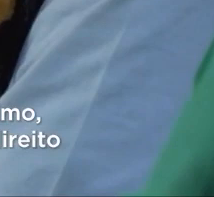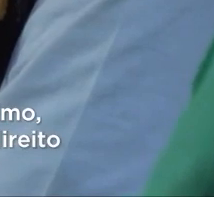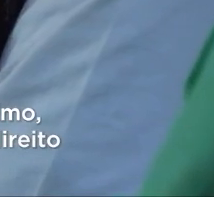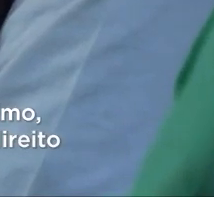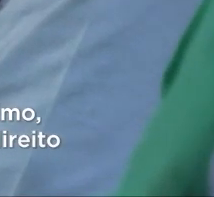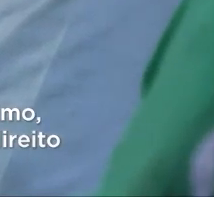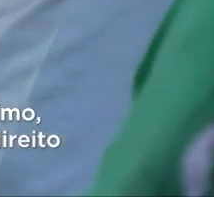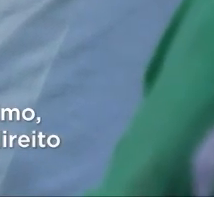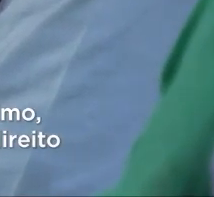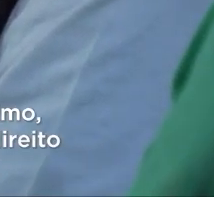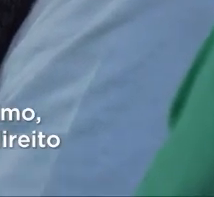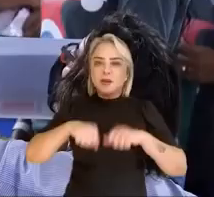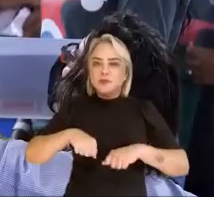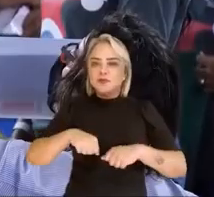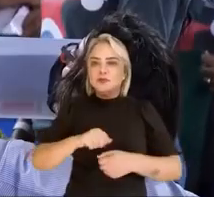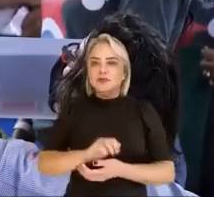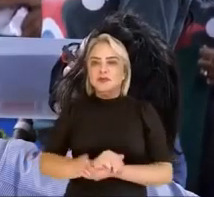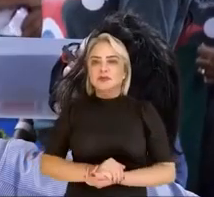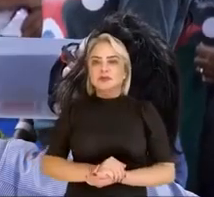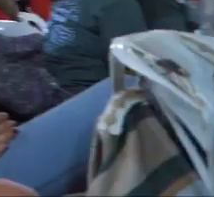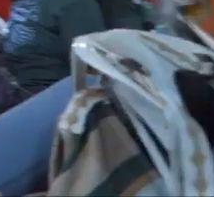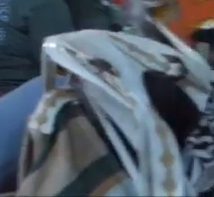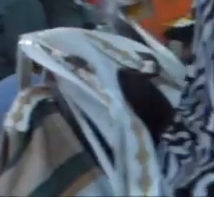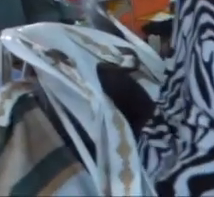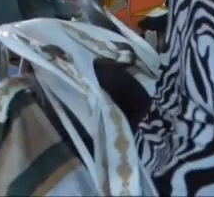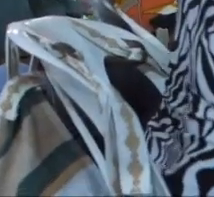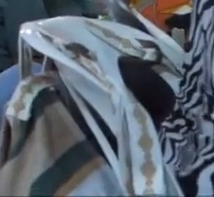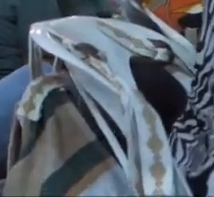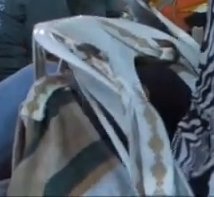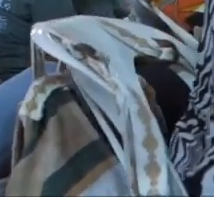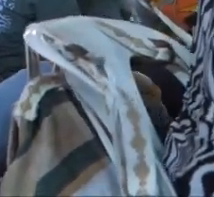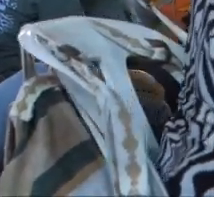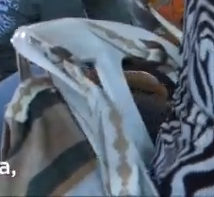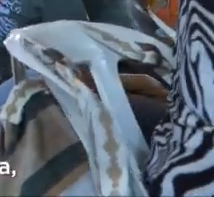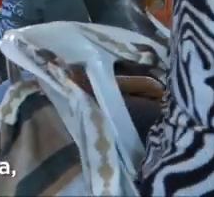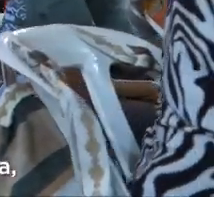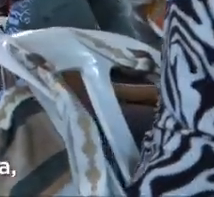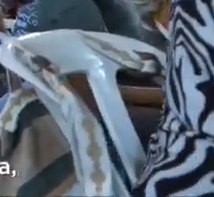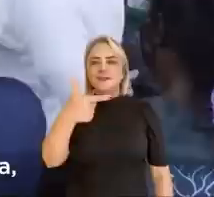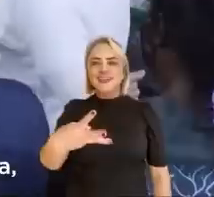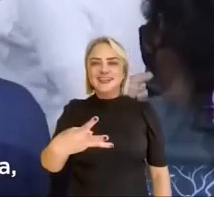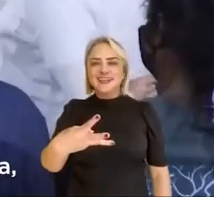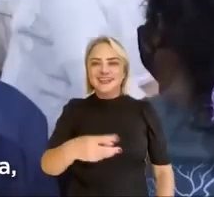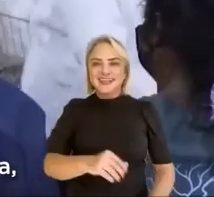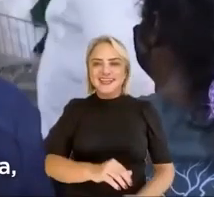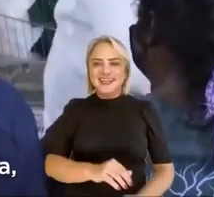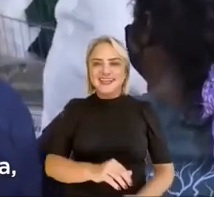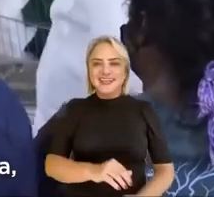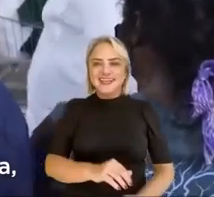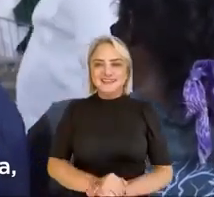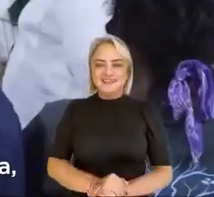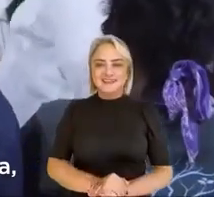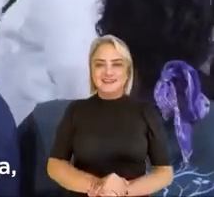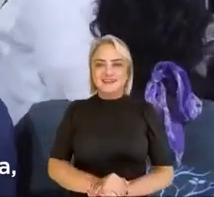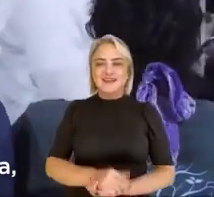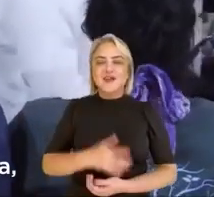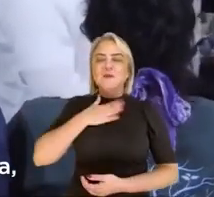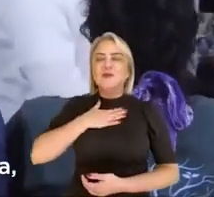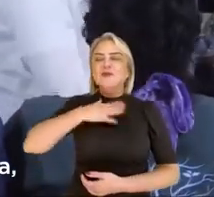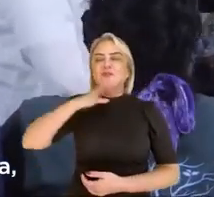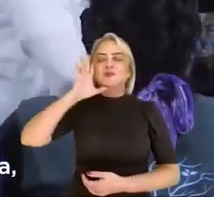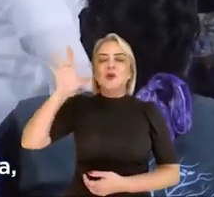que é possível todas as pessoas têm direito de entrar na universidade é o meu sonho ola